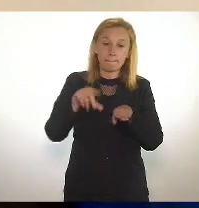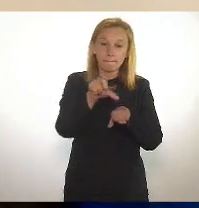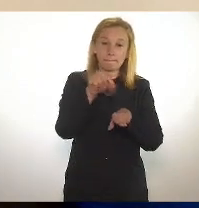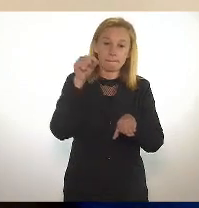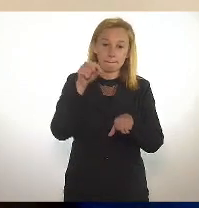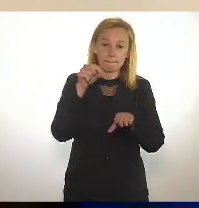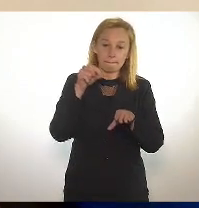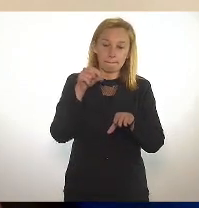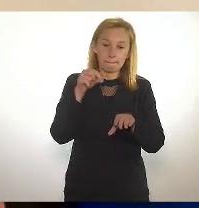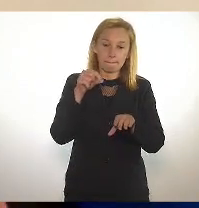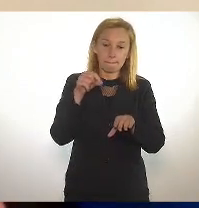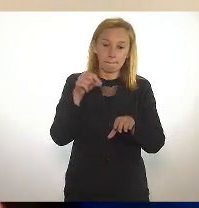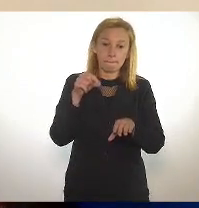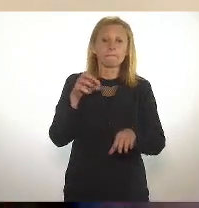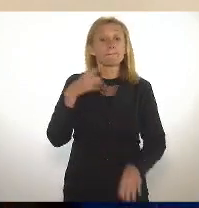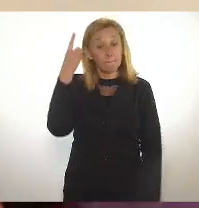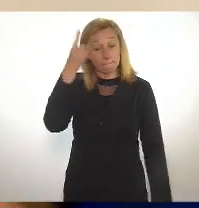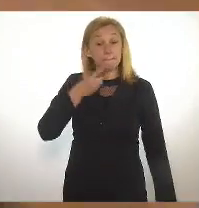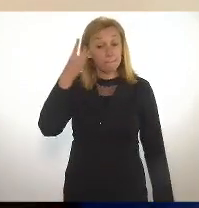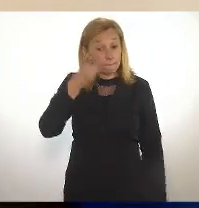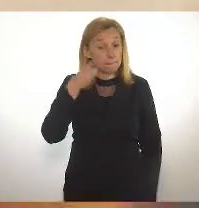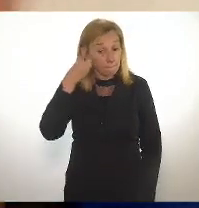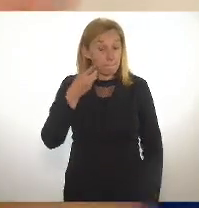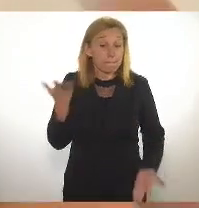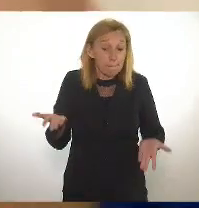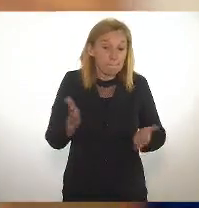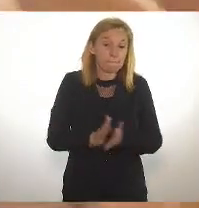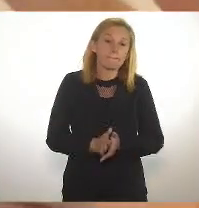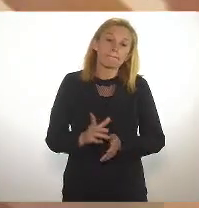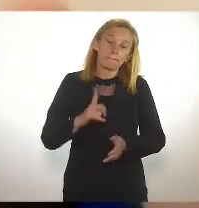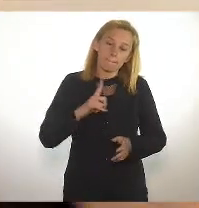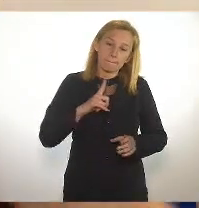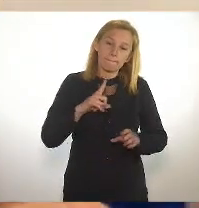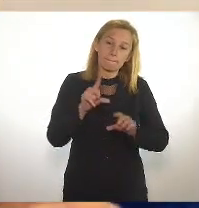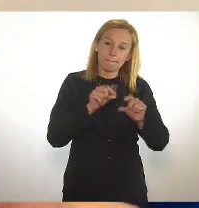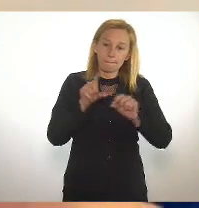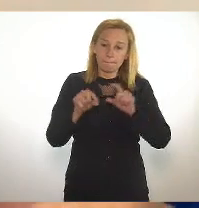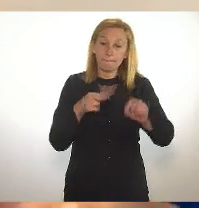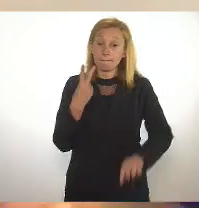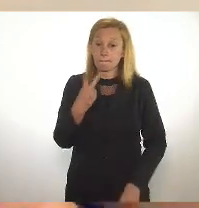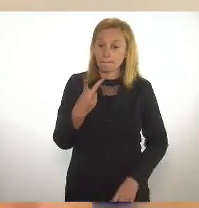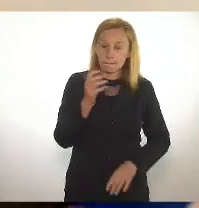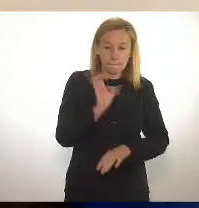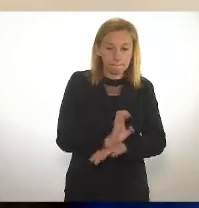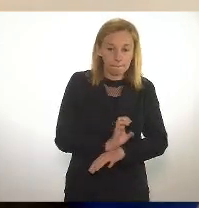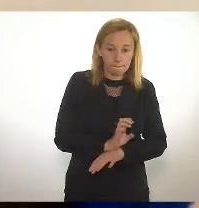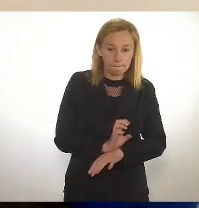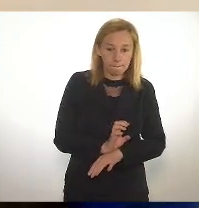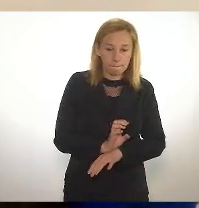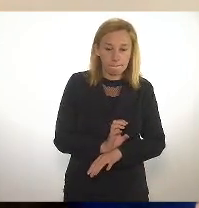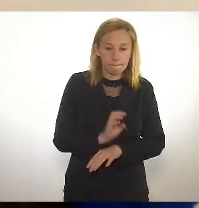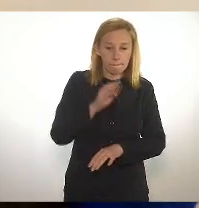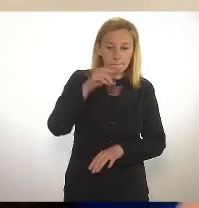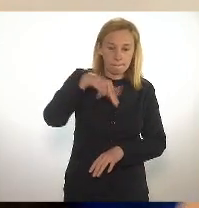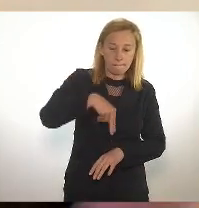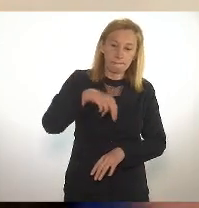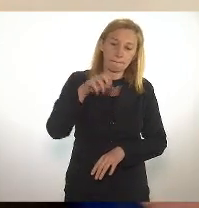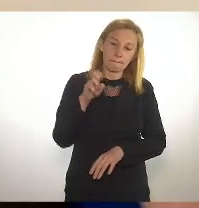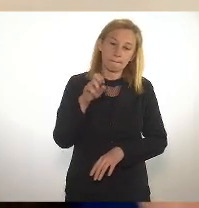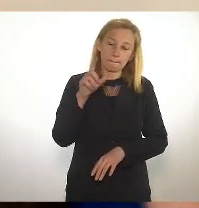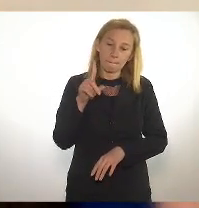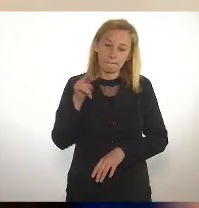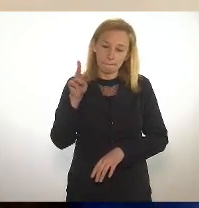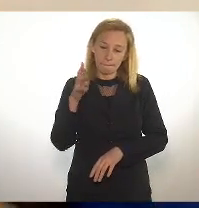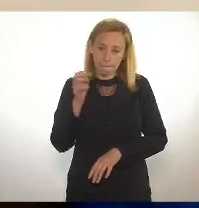Deputados, o vencedor. E tem as suas exceções, são dois estados, o estado de Maine e o estado de Nebraska, que parece